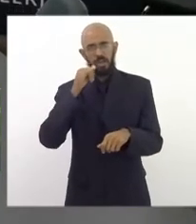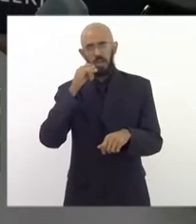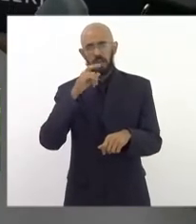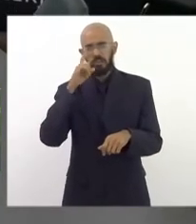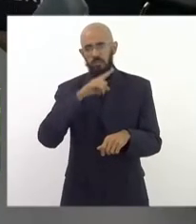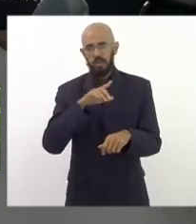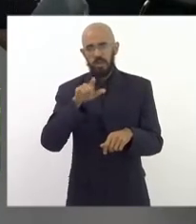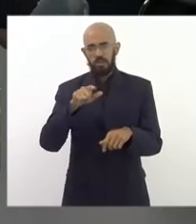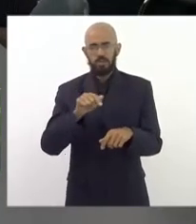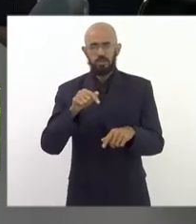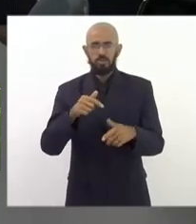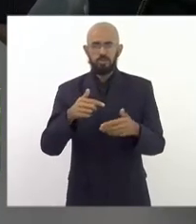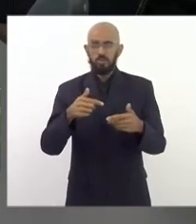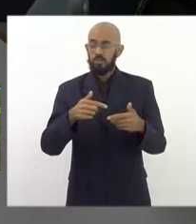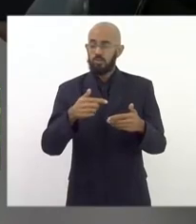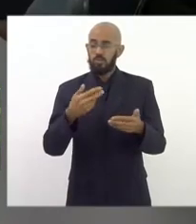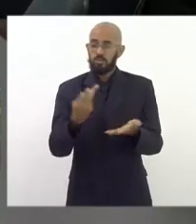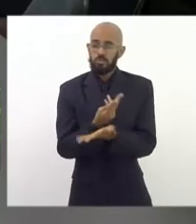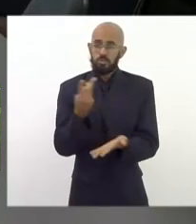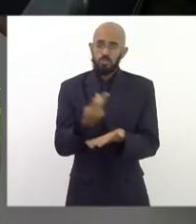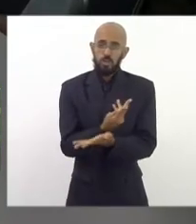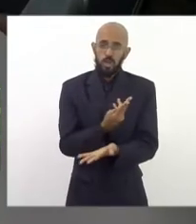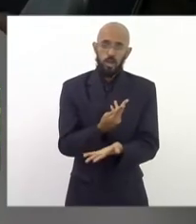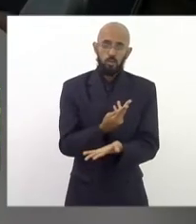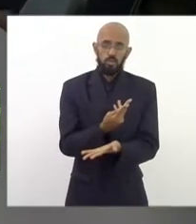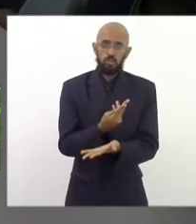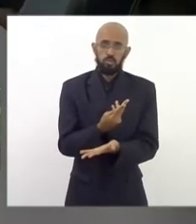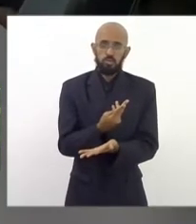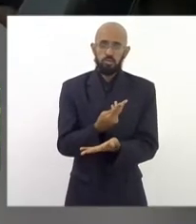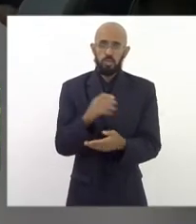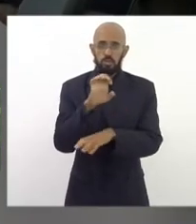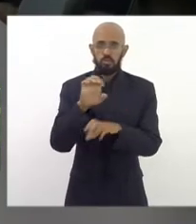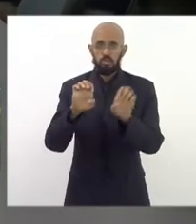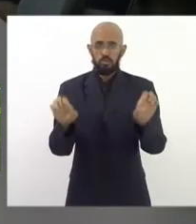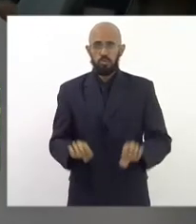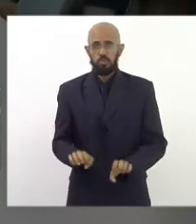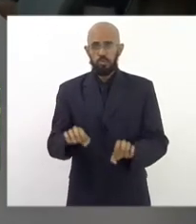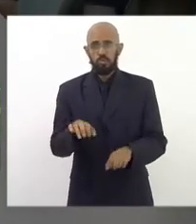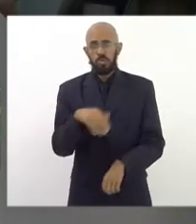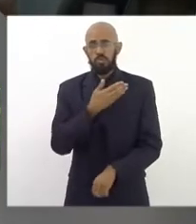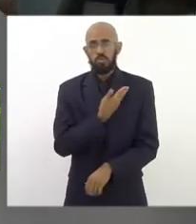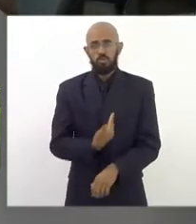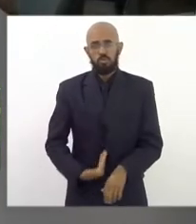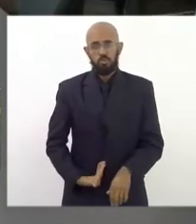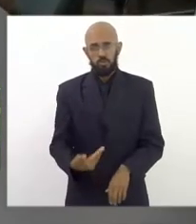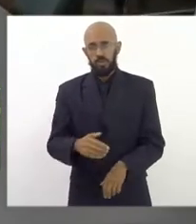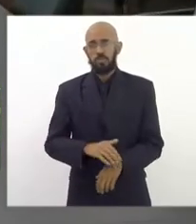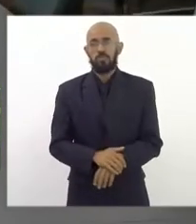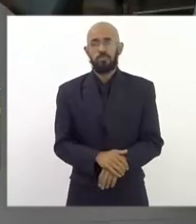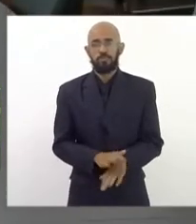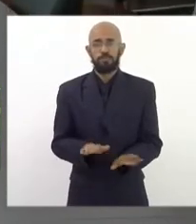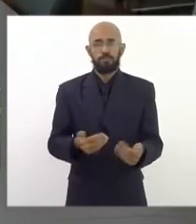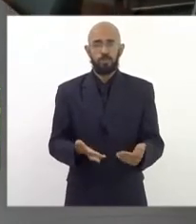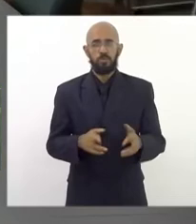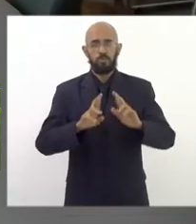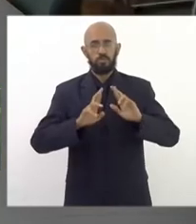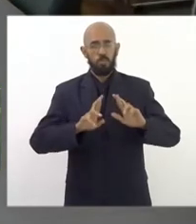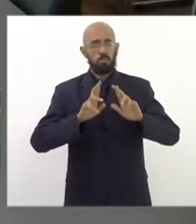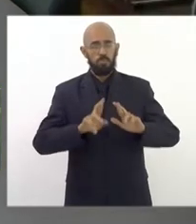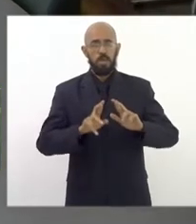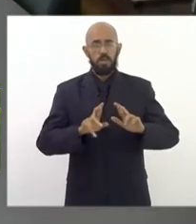as contradições que estruturam o Estado. Então, assim, espero que, na sua passagem pela Secretaria de Planejamento,